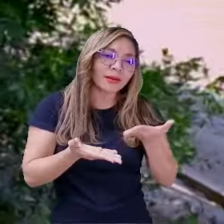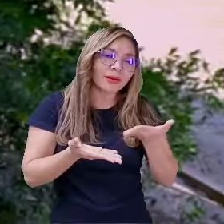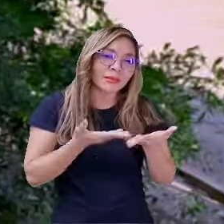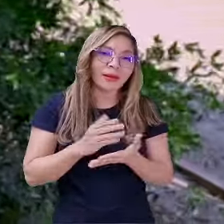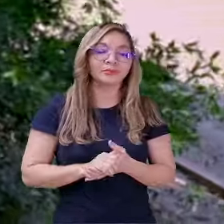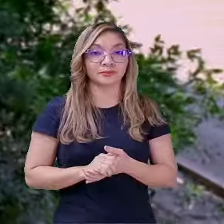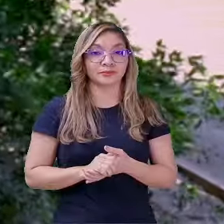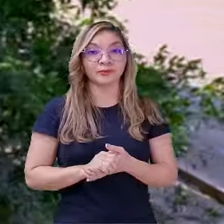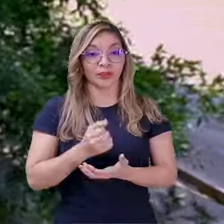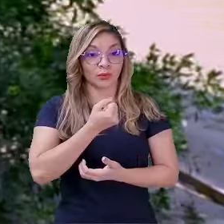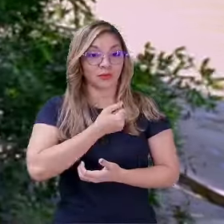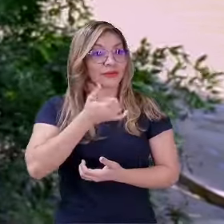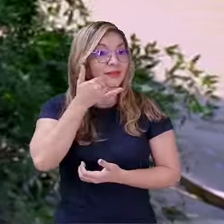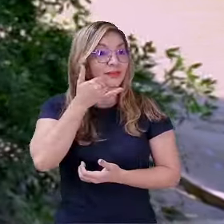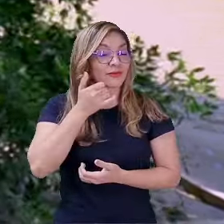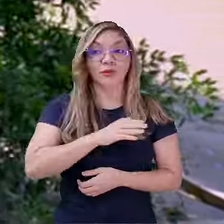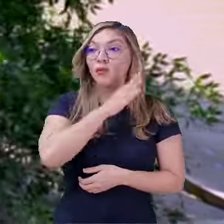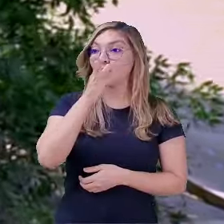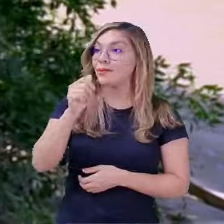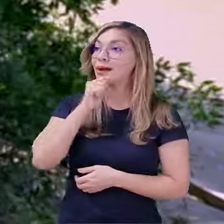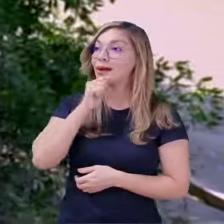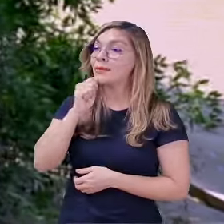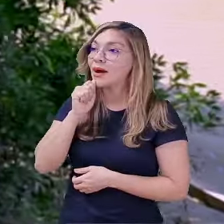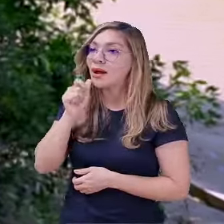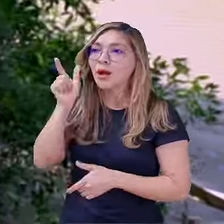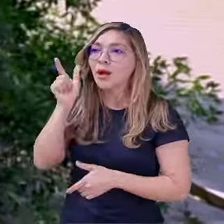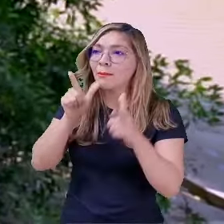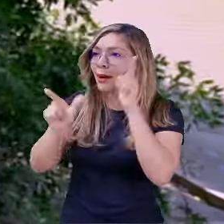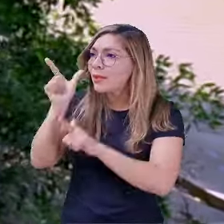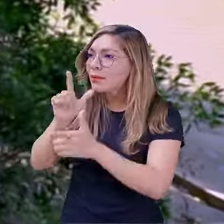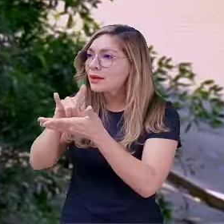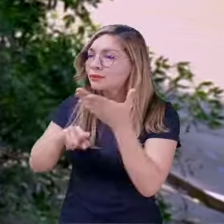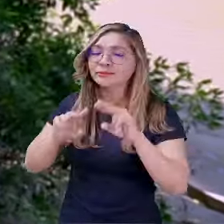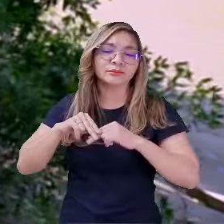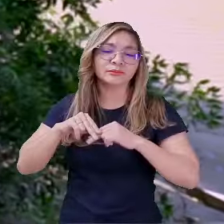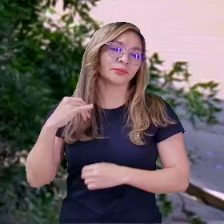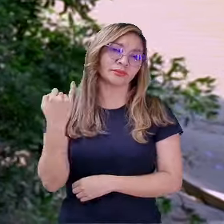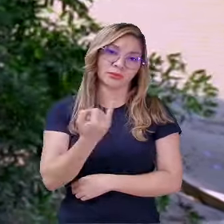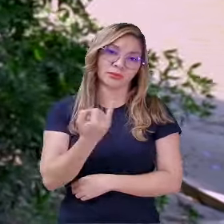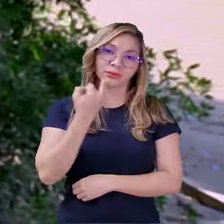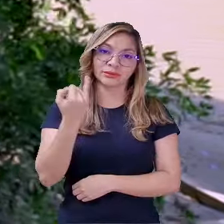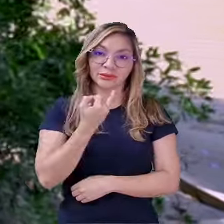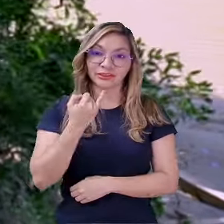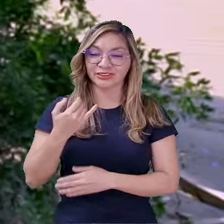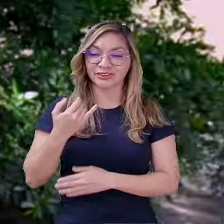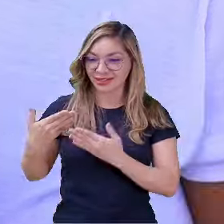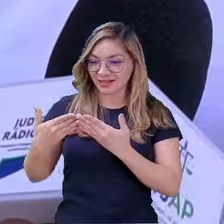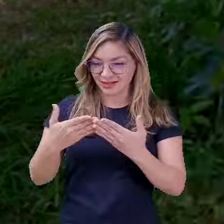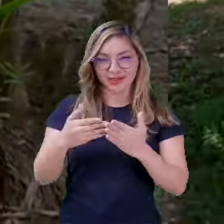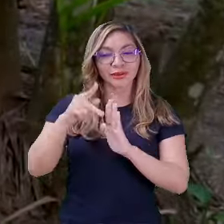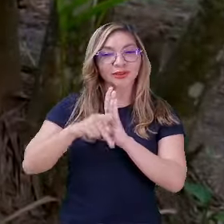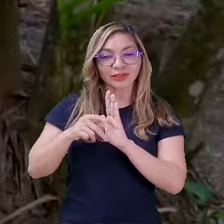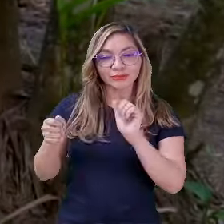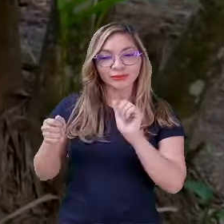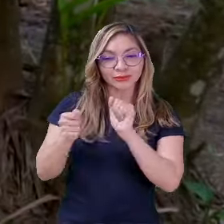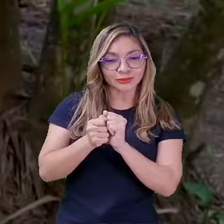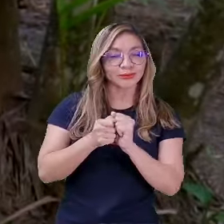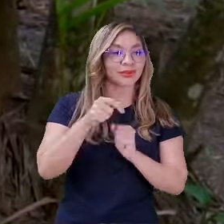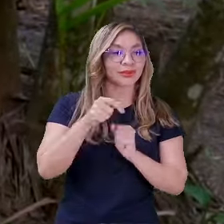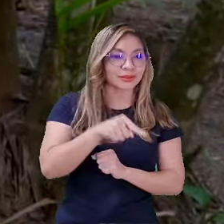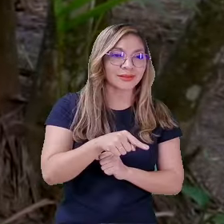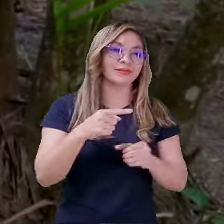cheguei em Macapá, consegui resgatar todos os documentos, então é muito importante o itinerante estar dentro da nossa comunidade. Muito bacana,